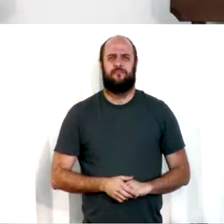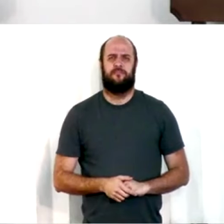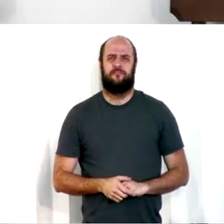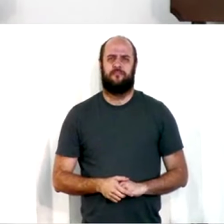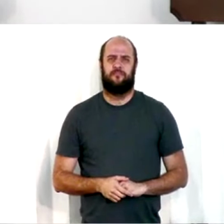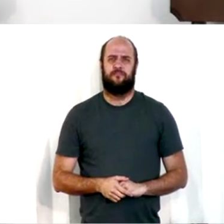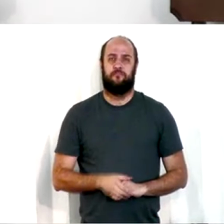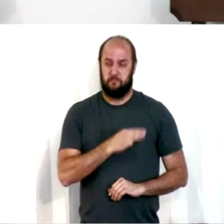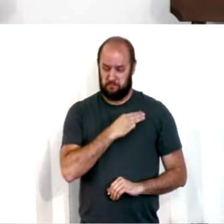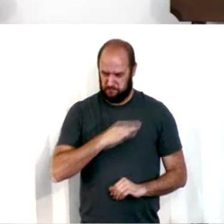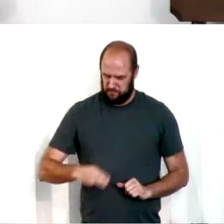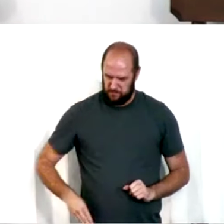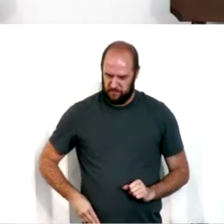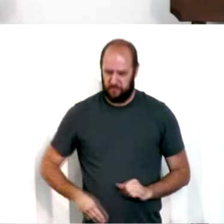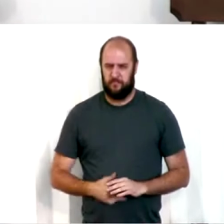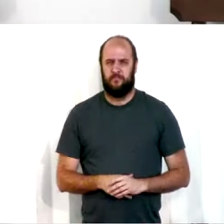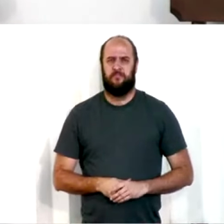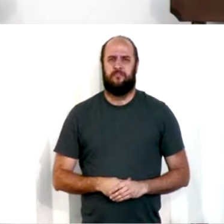habitando em vocês.